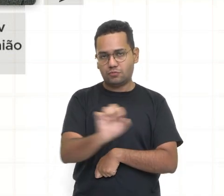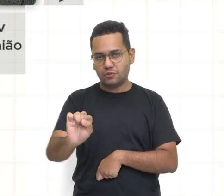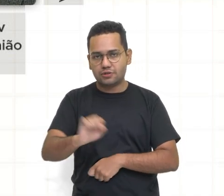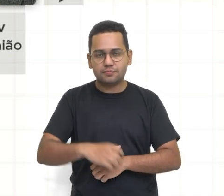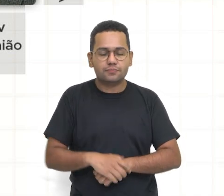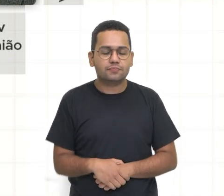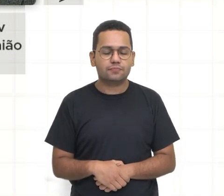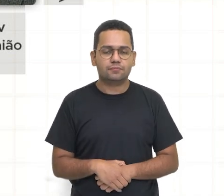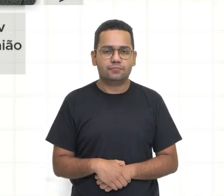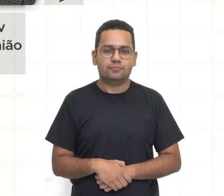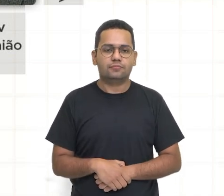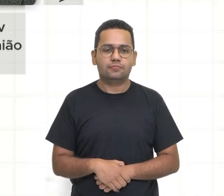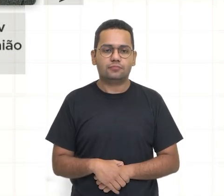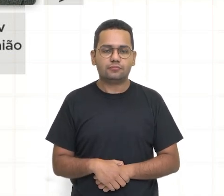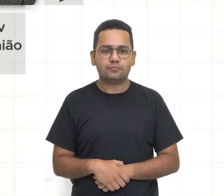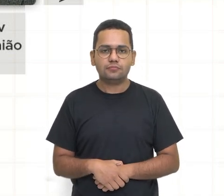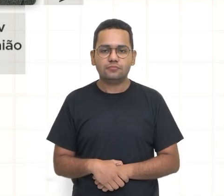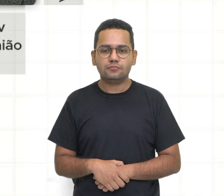de certa forma,